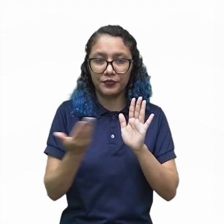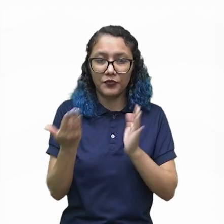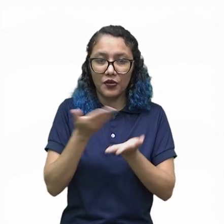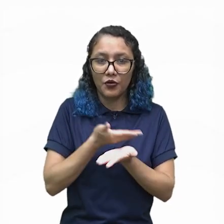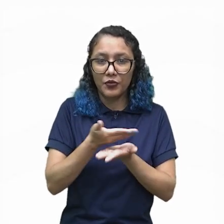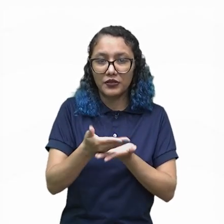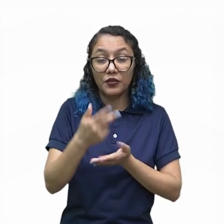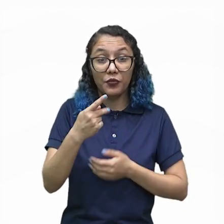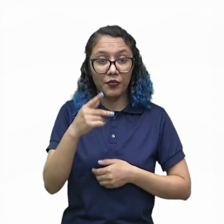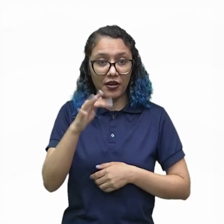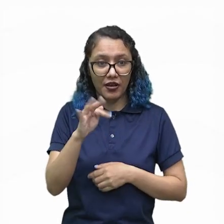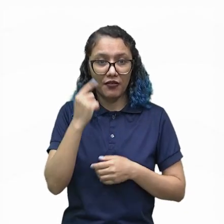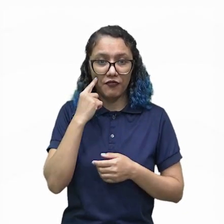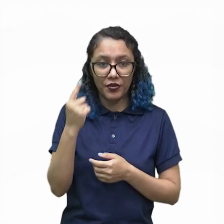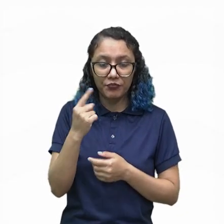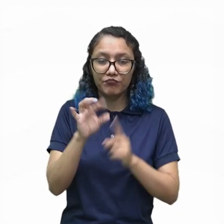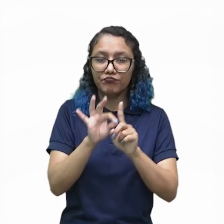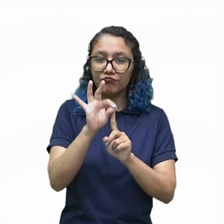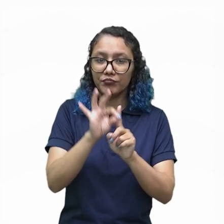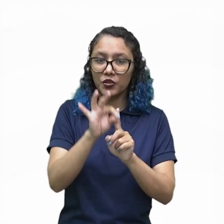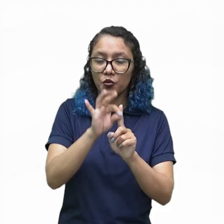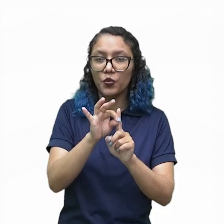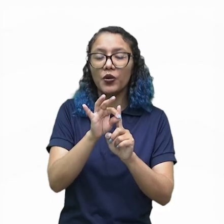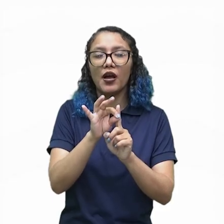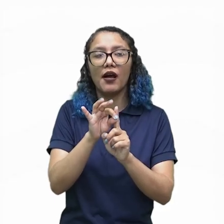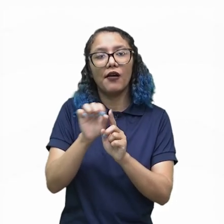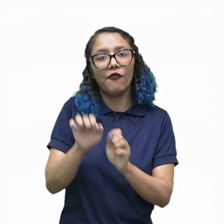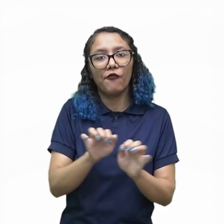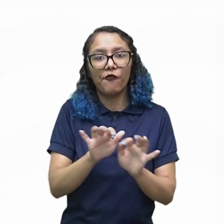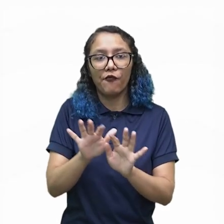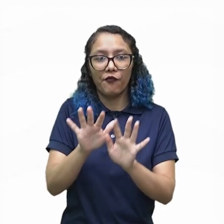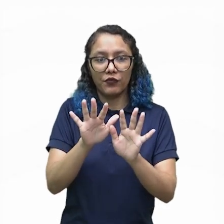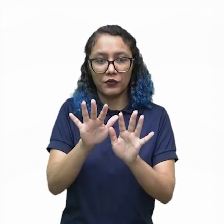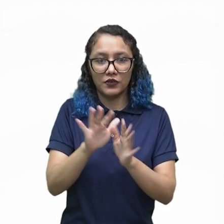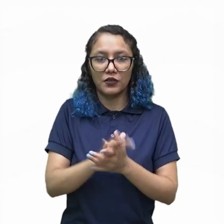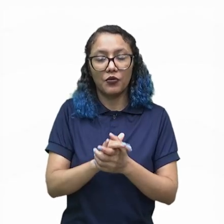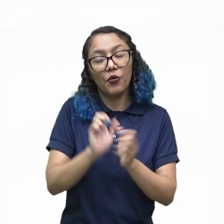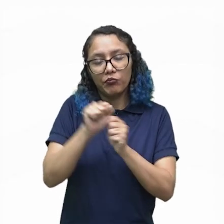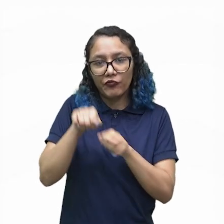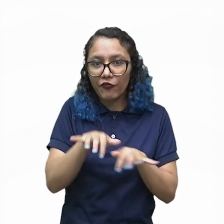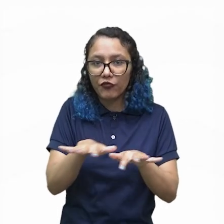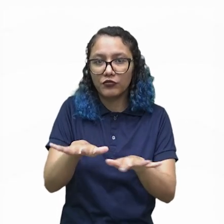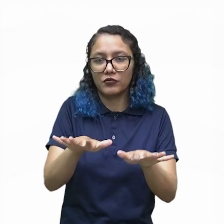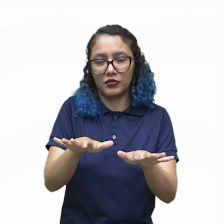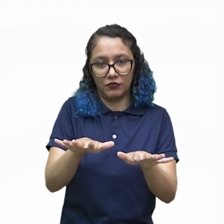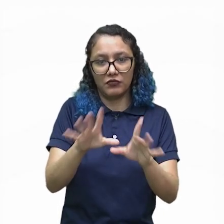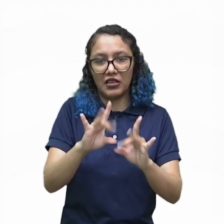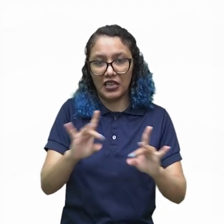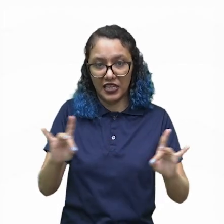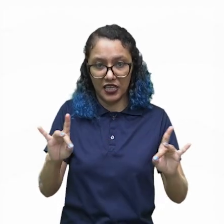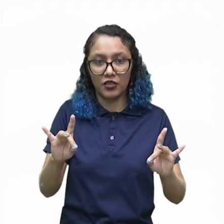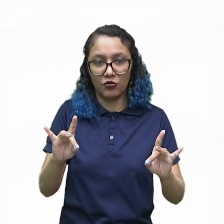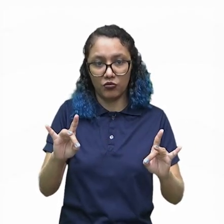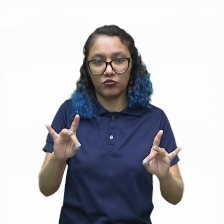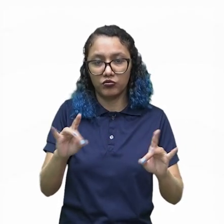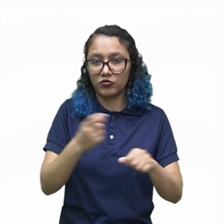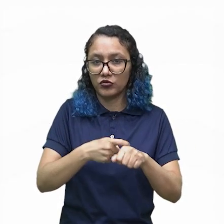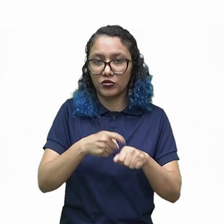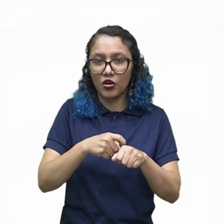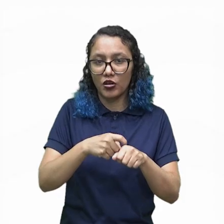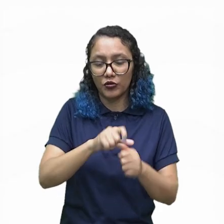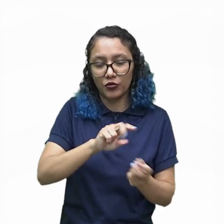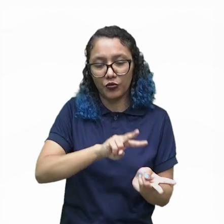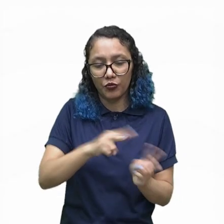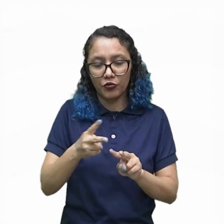com o PF, que é o ponto de fusão, que é a temperatura em que uma substância passa do estado